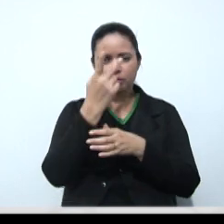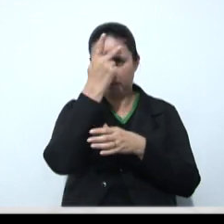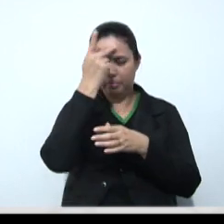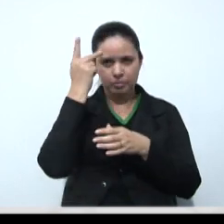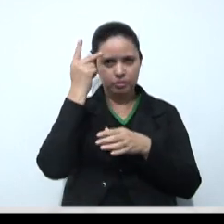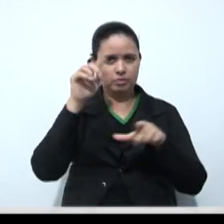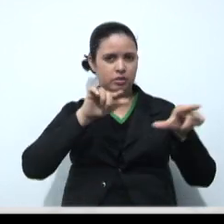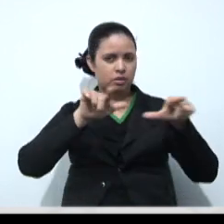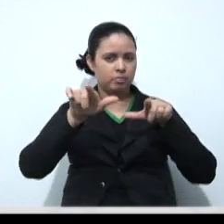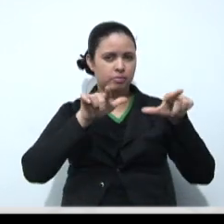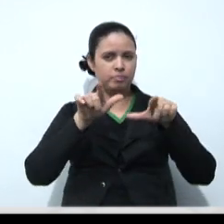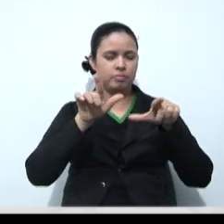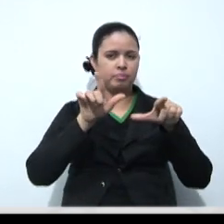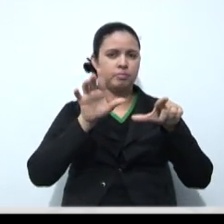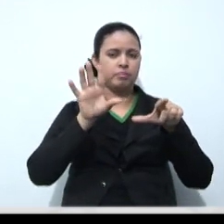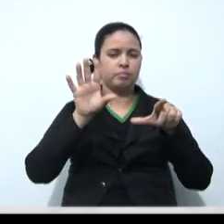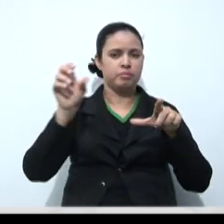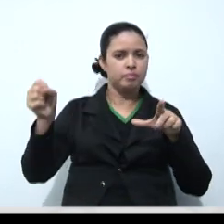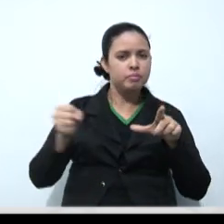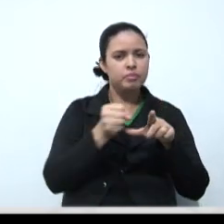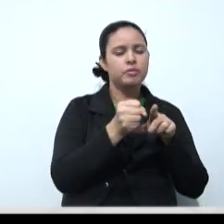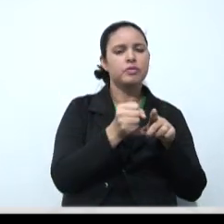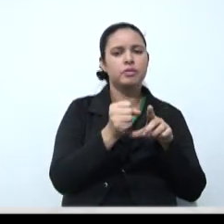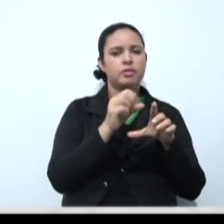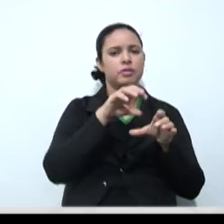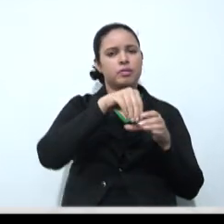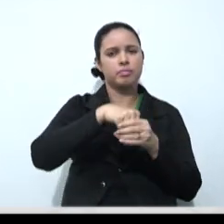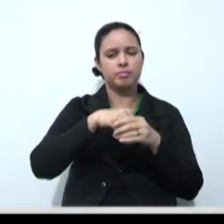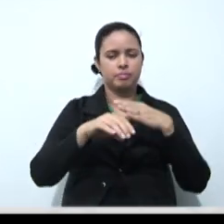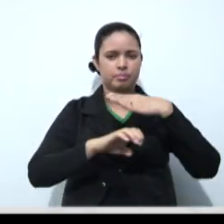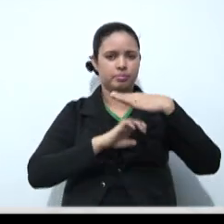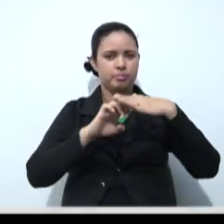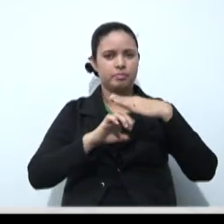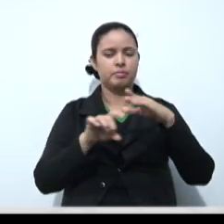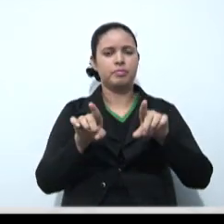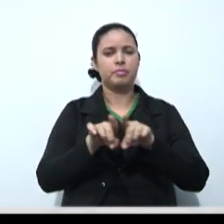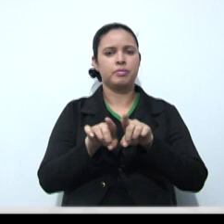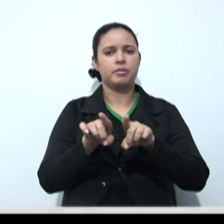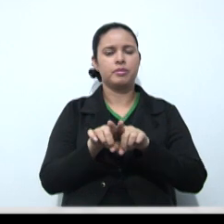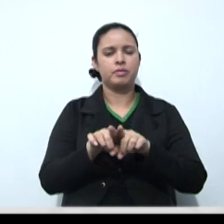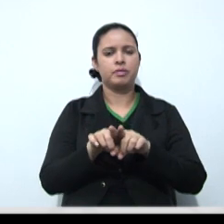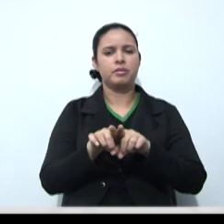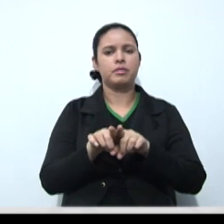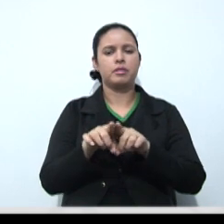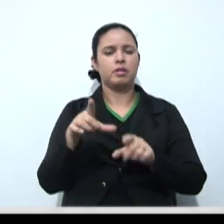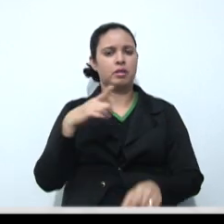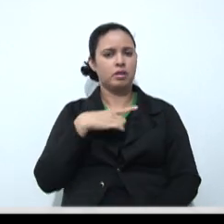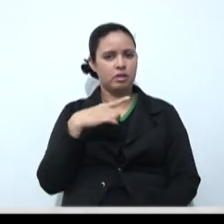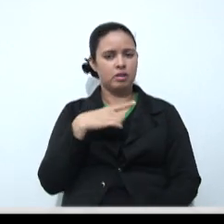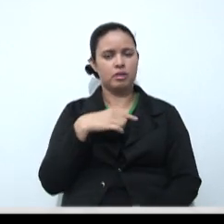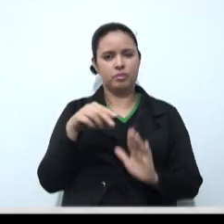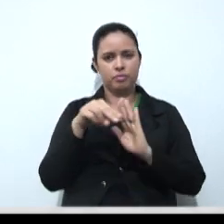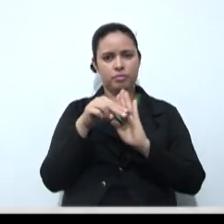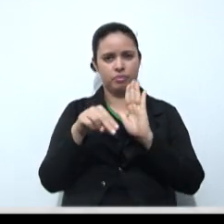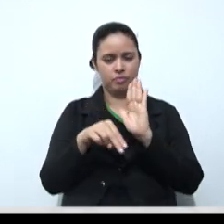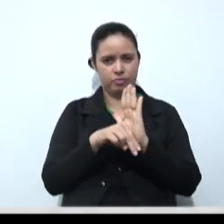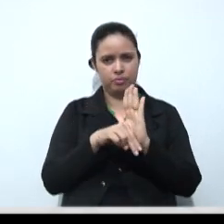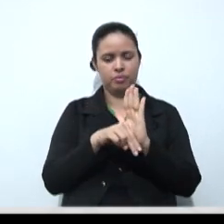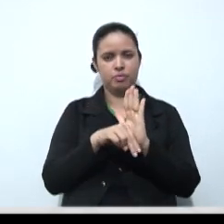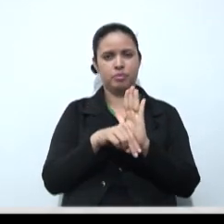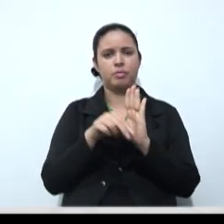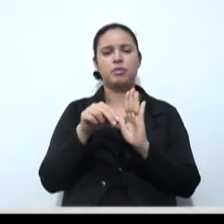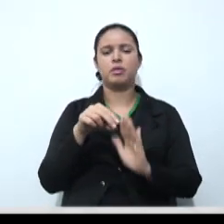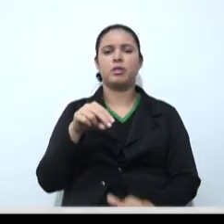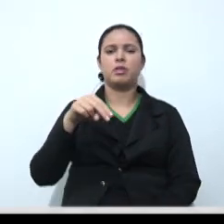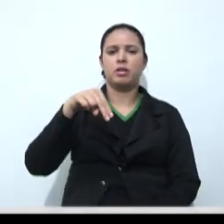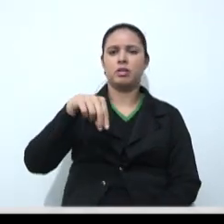funcionários e representantes designados pelo próprio empregador e tem a norma regulamentadora 05 como